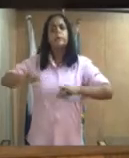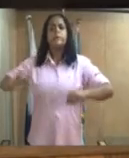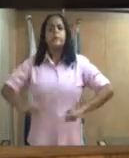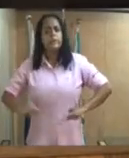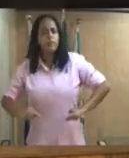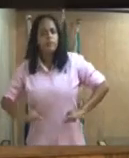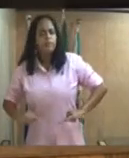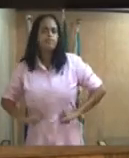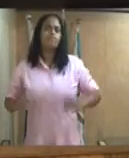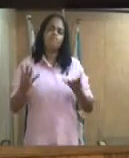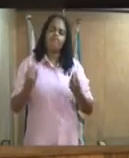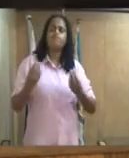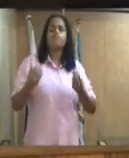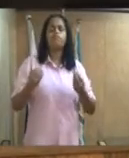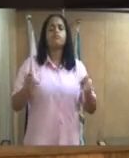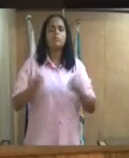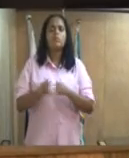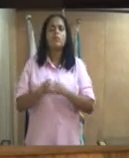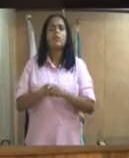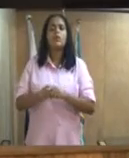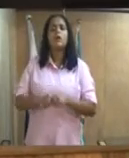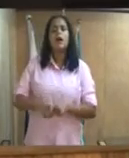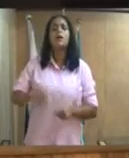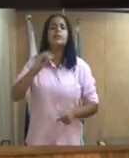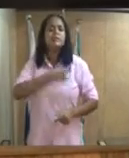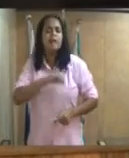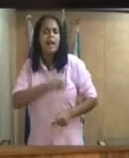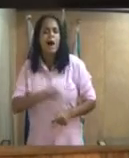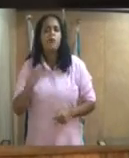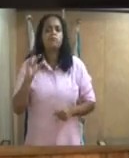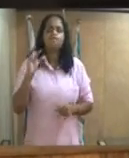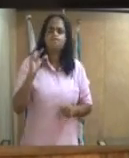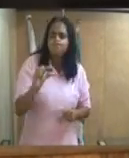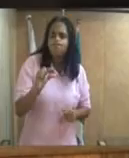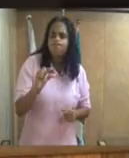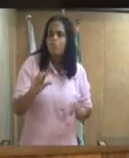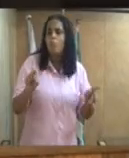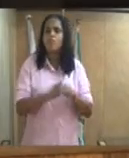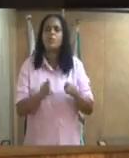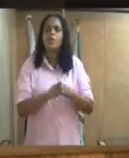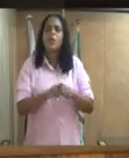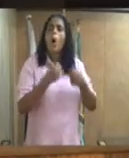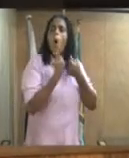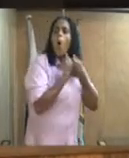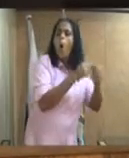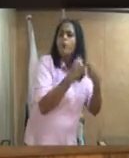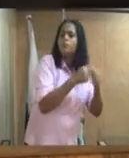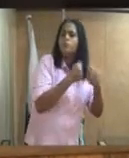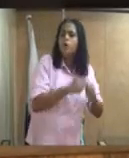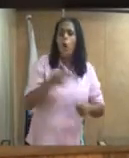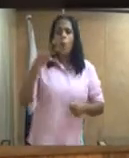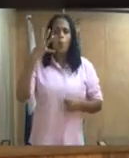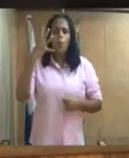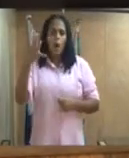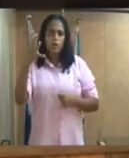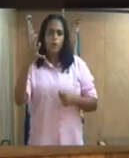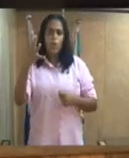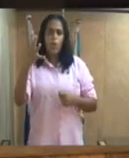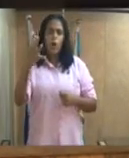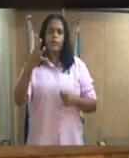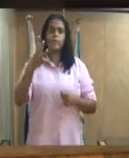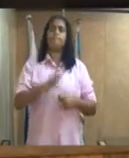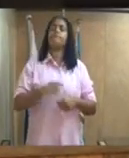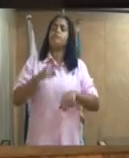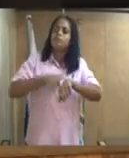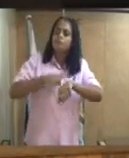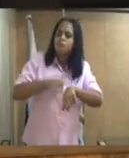aquele trabalhador que ganha salário mínimo, aquele trabalhador que pega o ônibus 4 horas da manhã e vai trabalhar. Então,